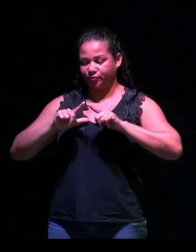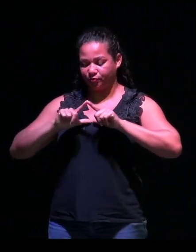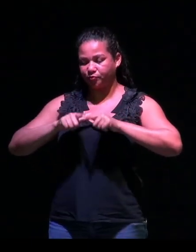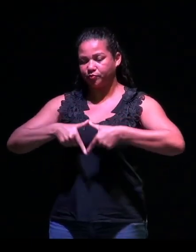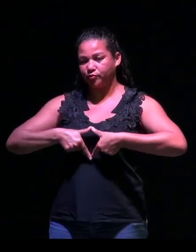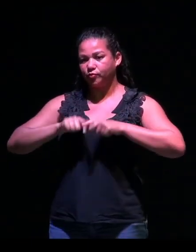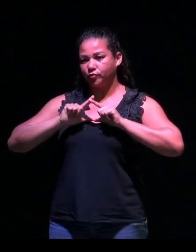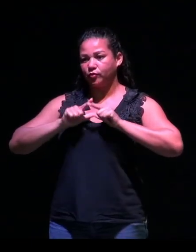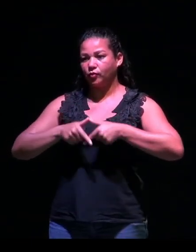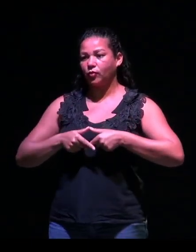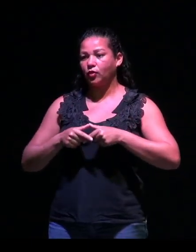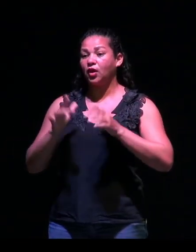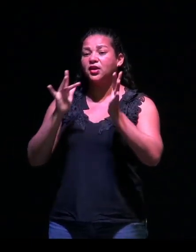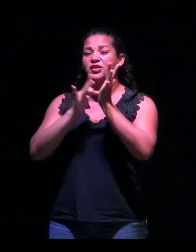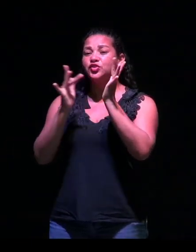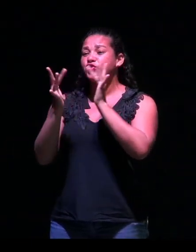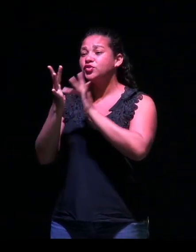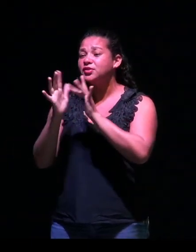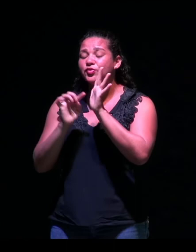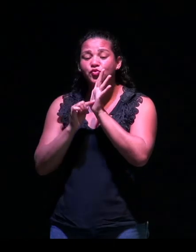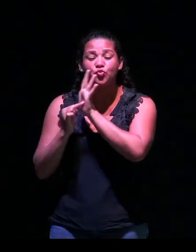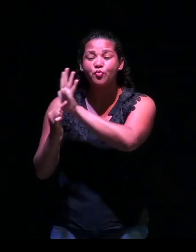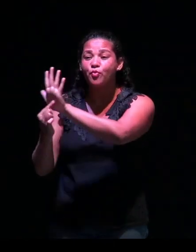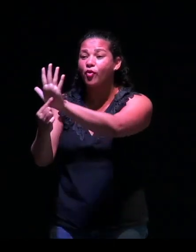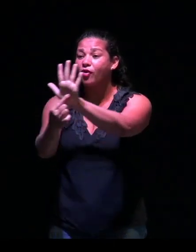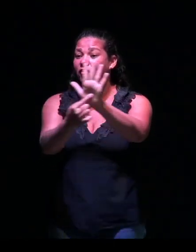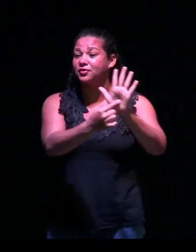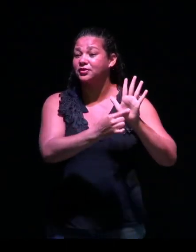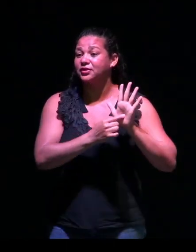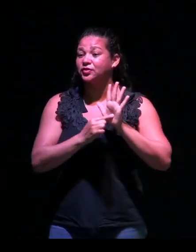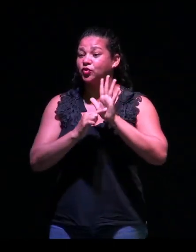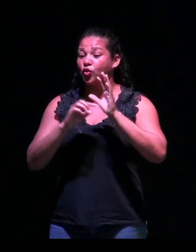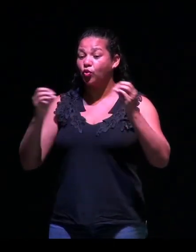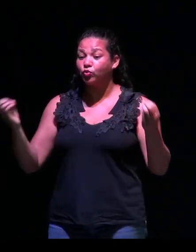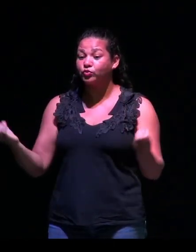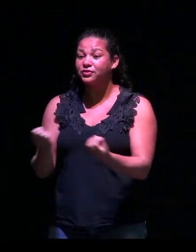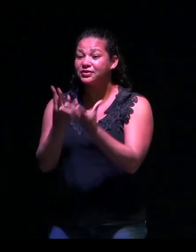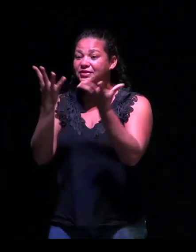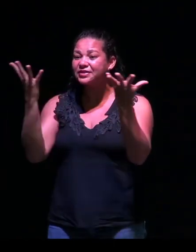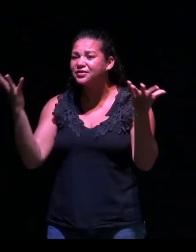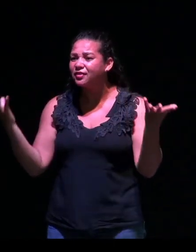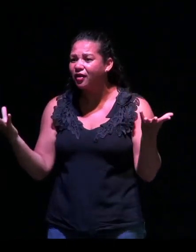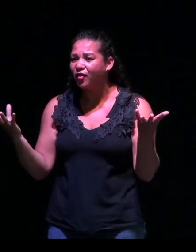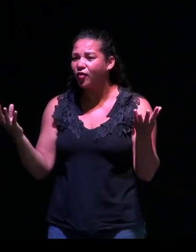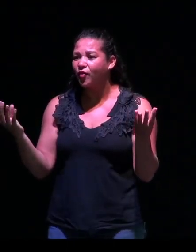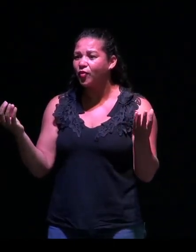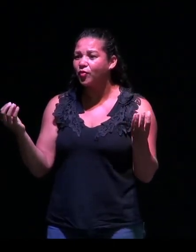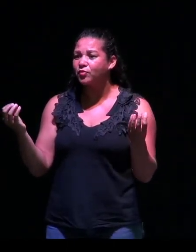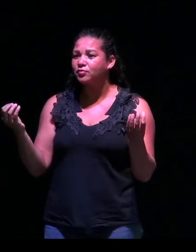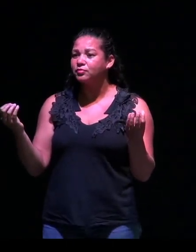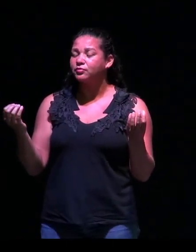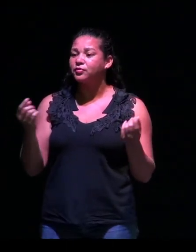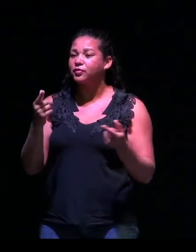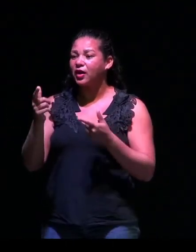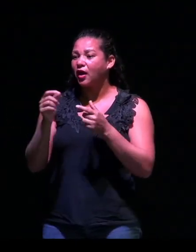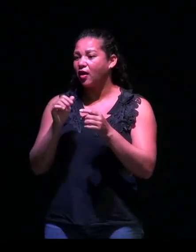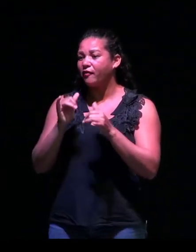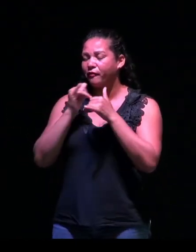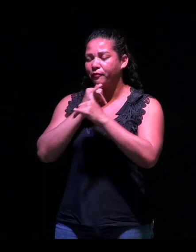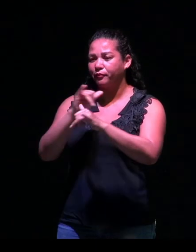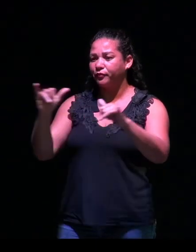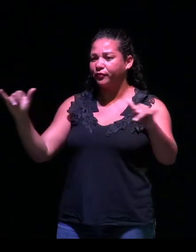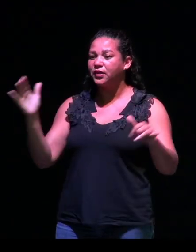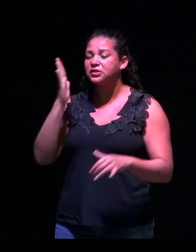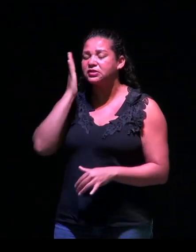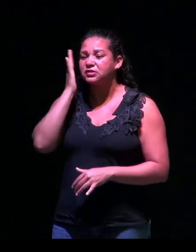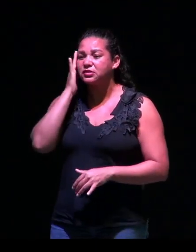está mostrando um sinal para aqueles que não estão tapados, para aqueles que não se ocupam só com outras coisas e deixam a Bíblia